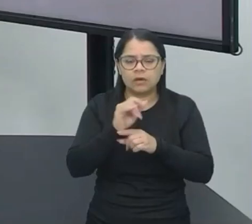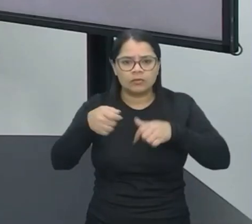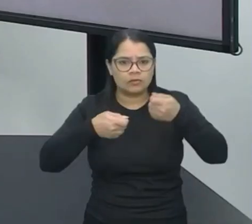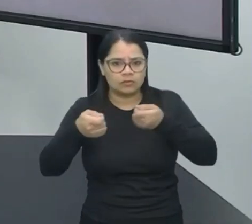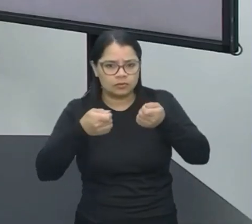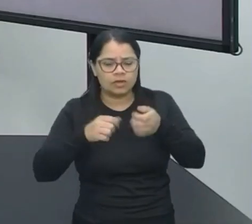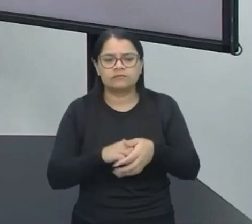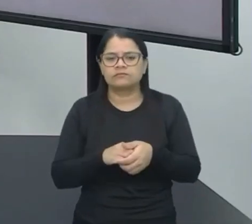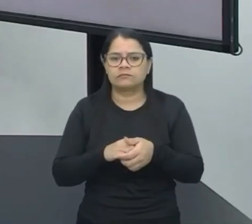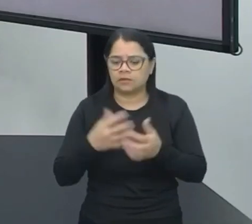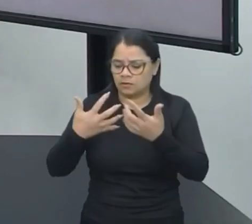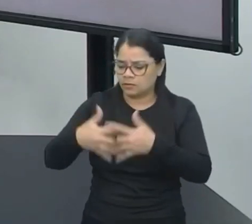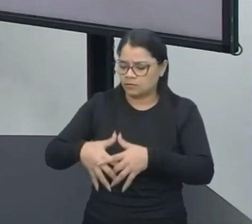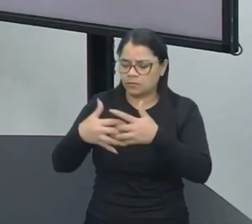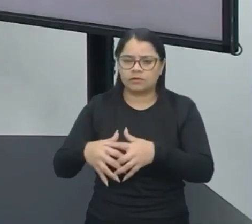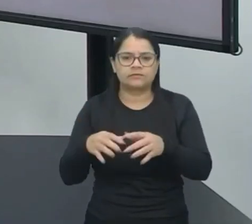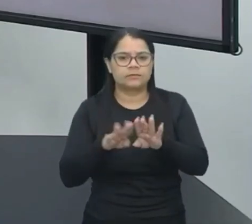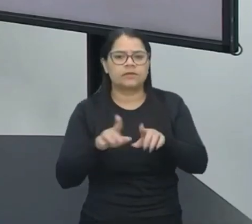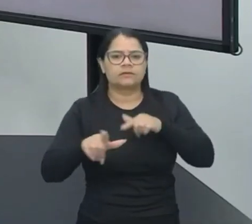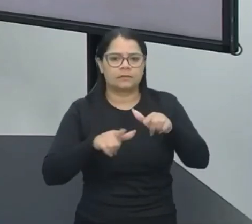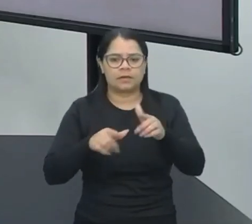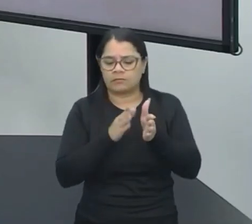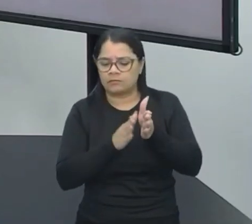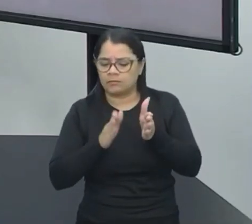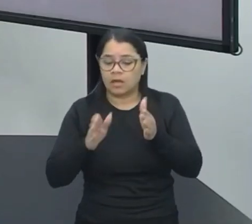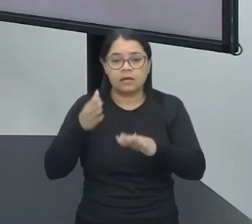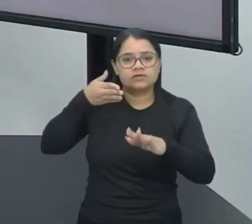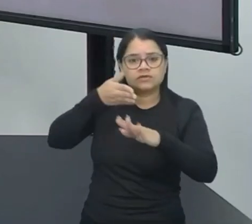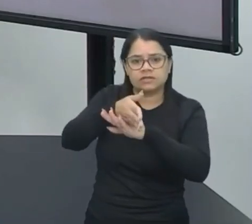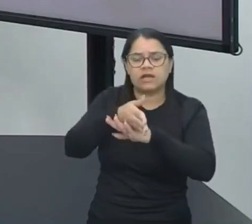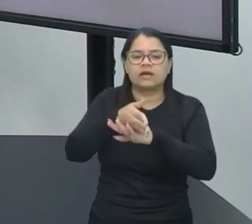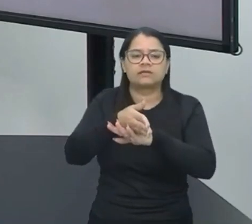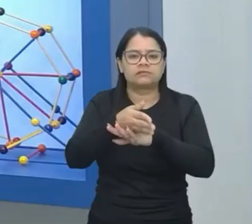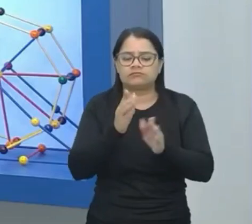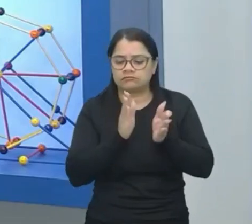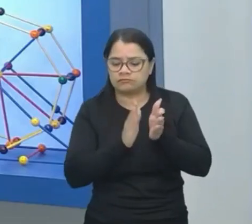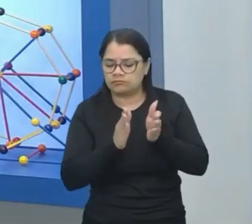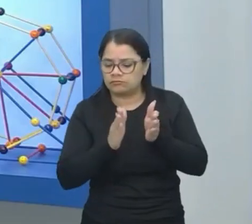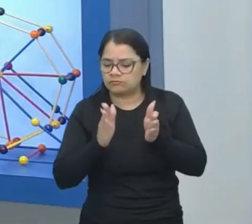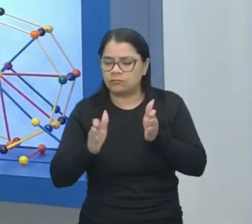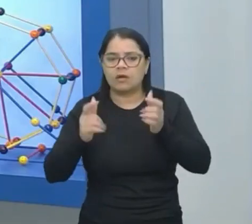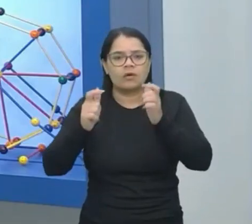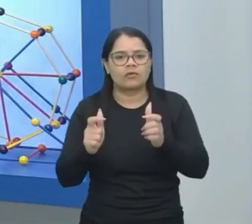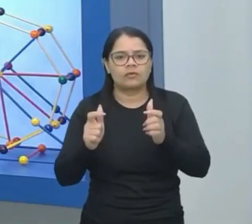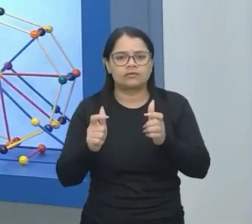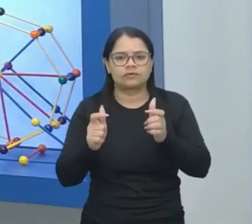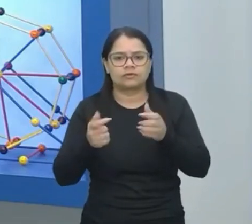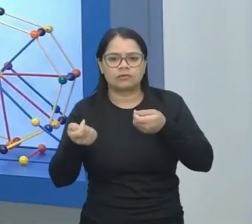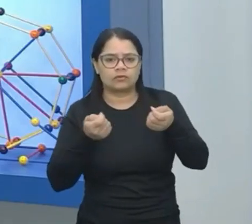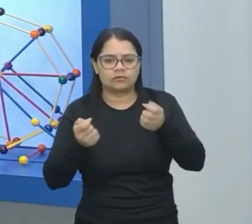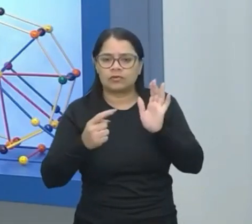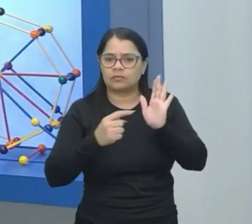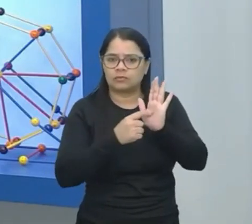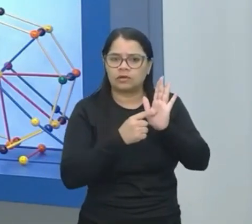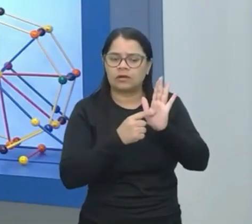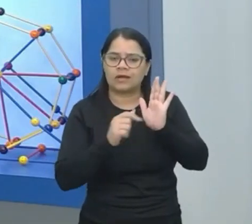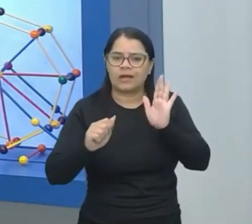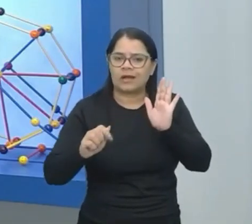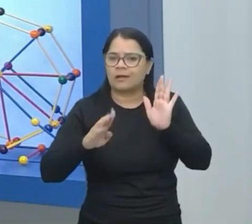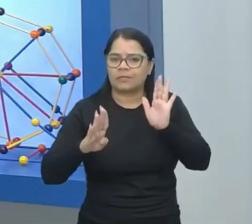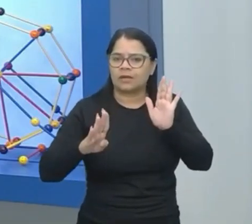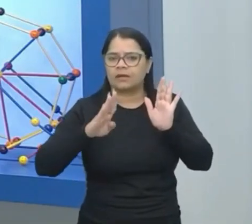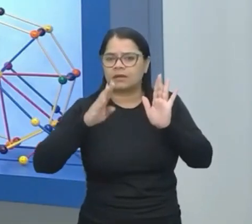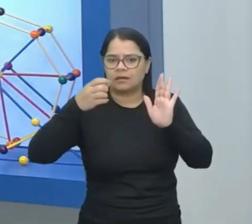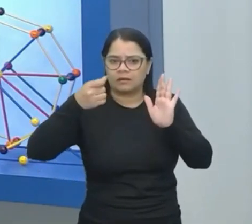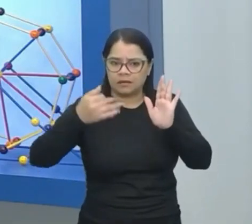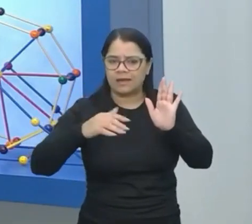do servomotor. Também vamos trabalhar com blocos de entrada, né? Aqueles blocos onde controlam os botões, né? O botão A, o botão